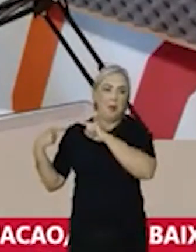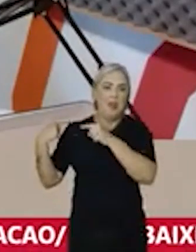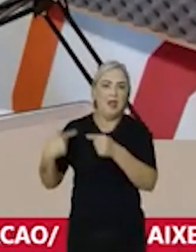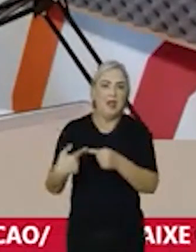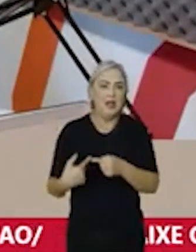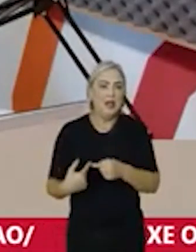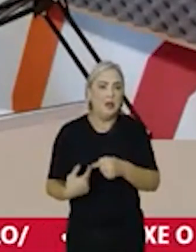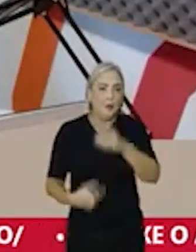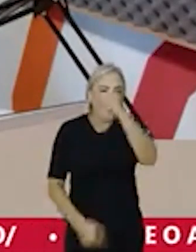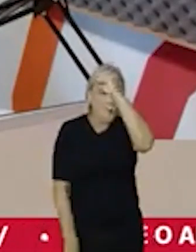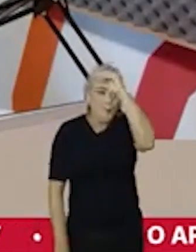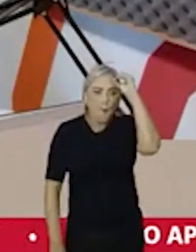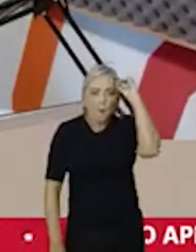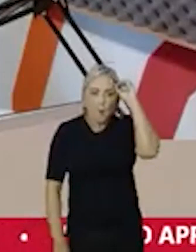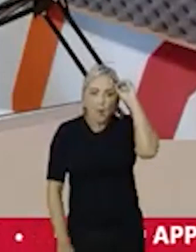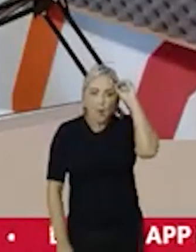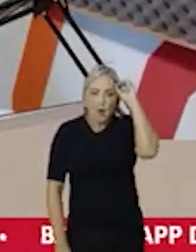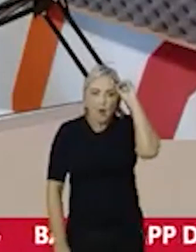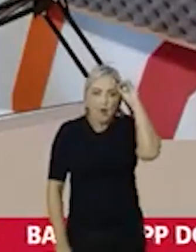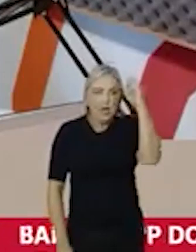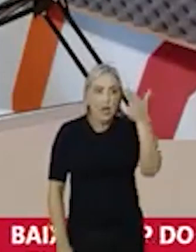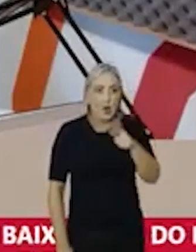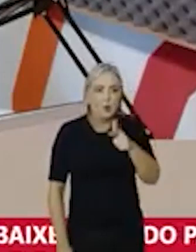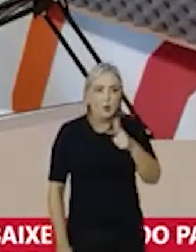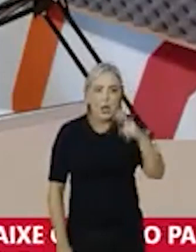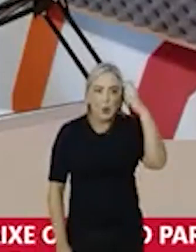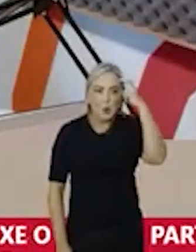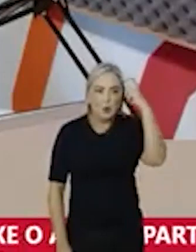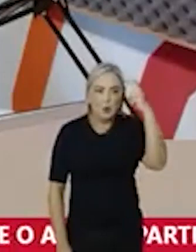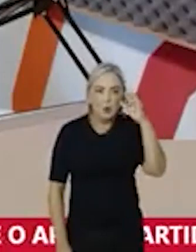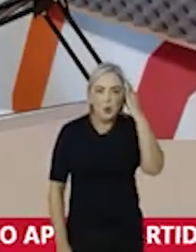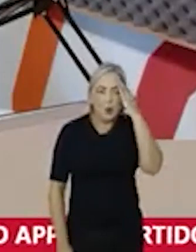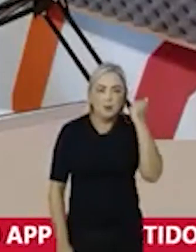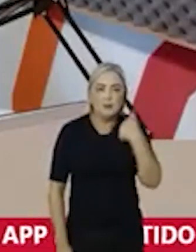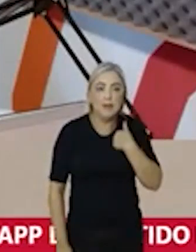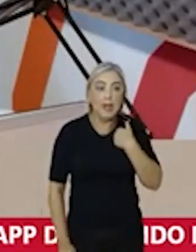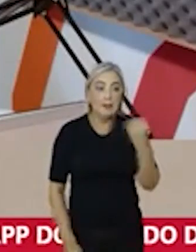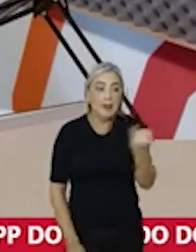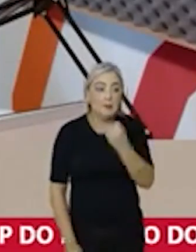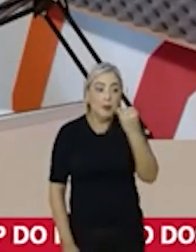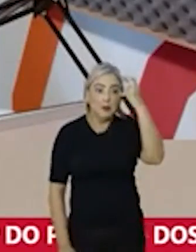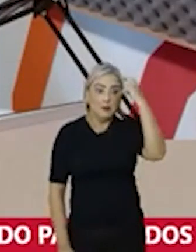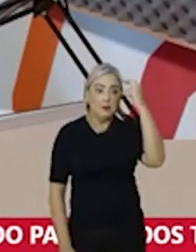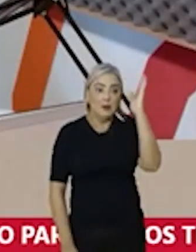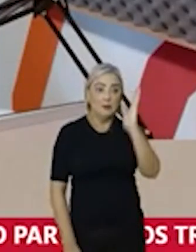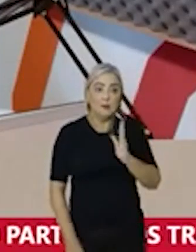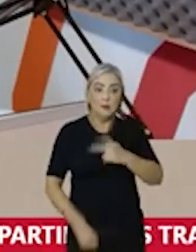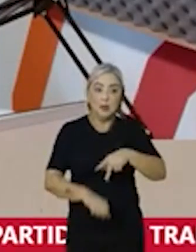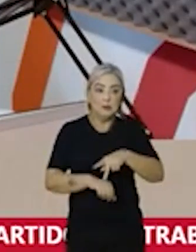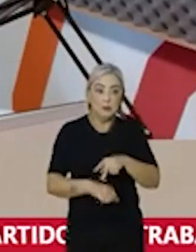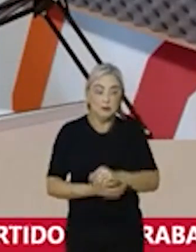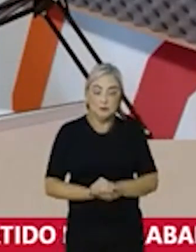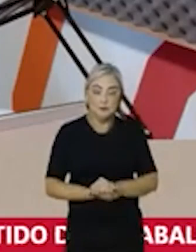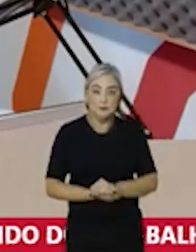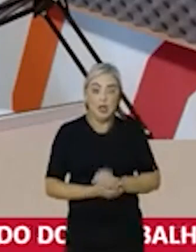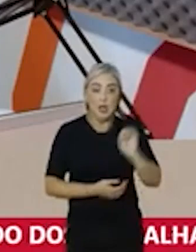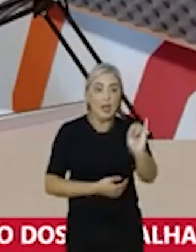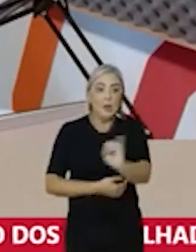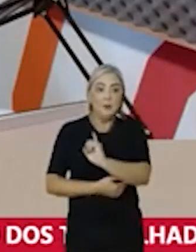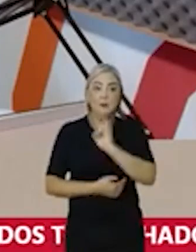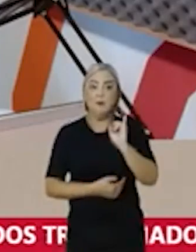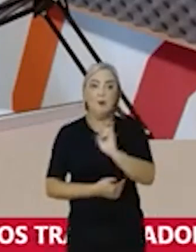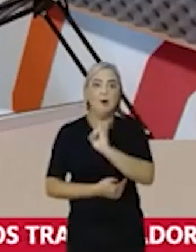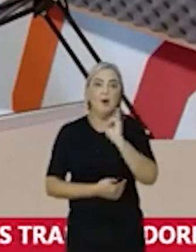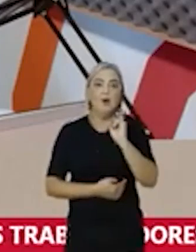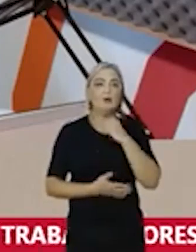são ignorantes, incultos, não sabem a importância da cultura para um país como o Brasil, a